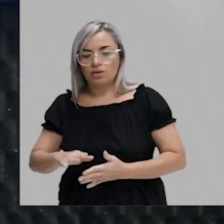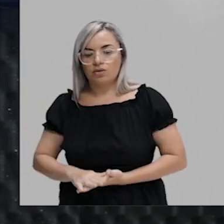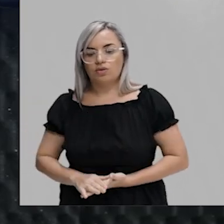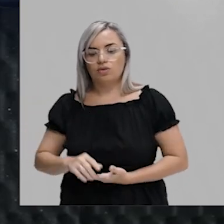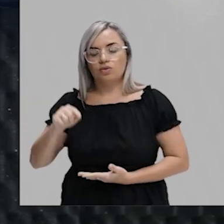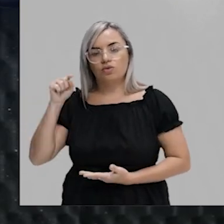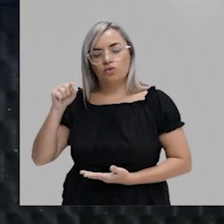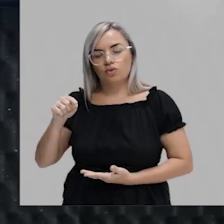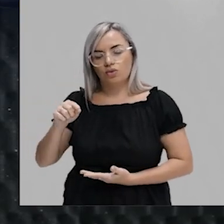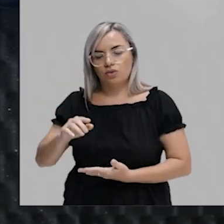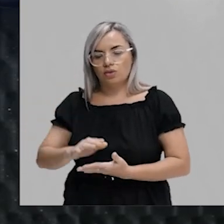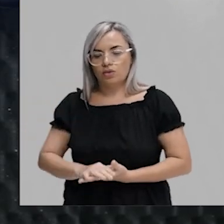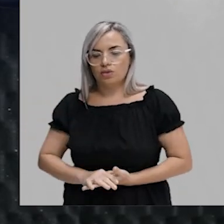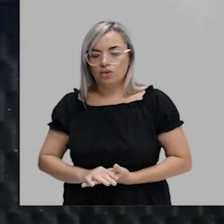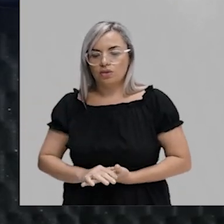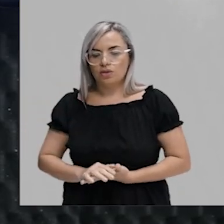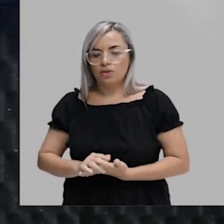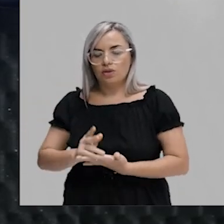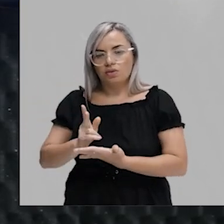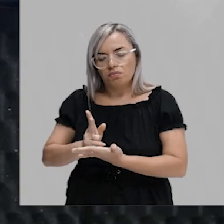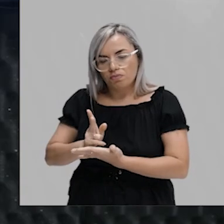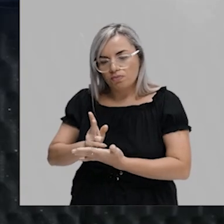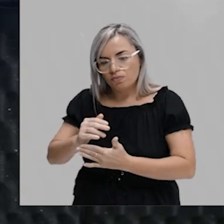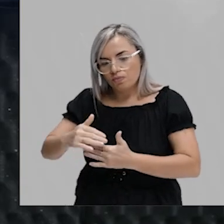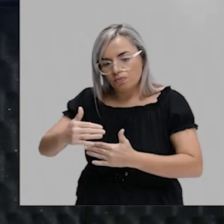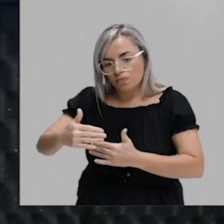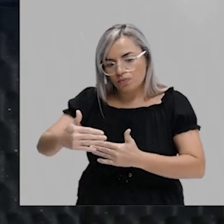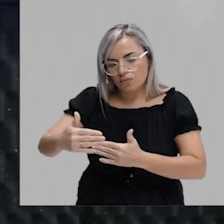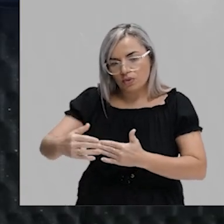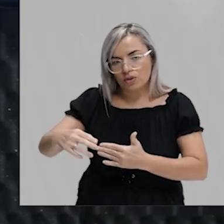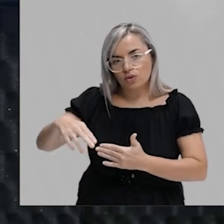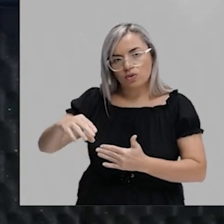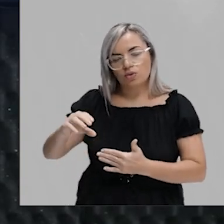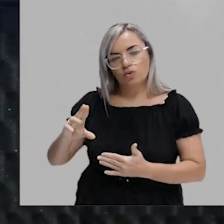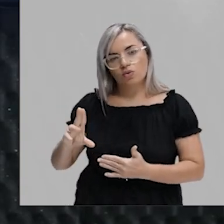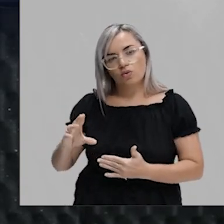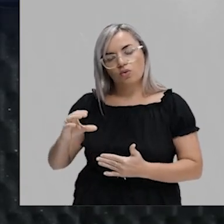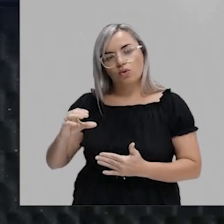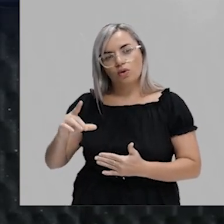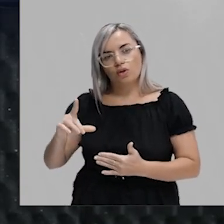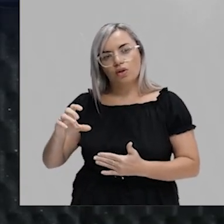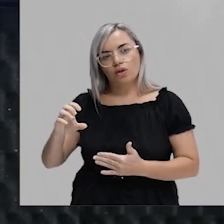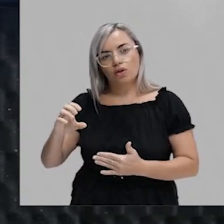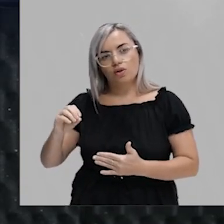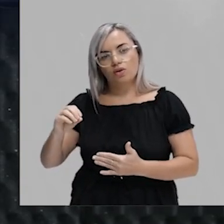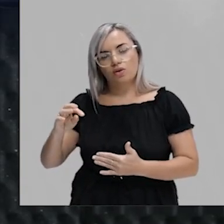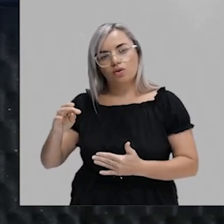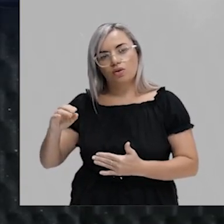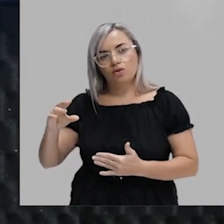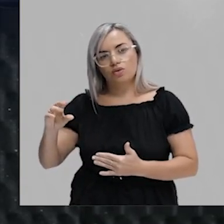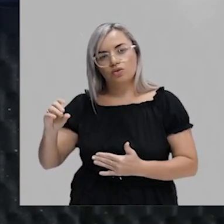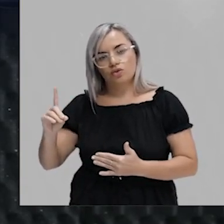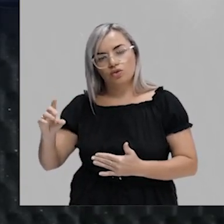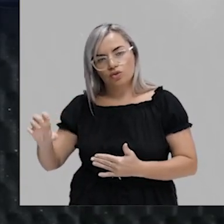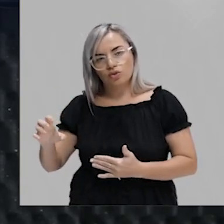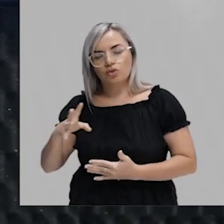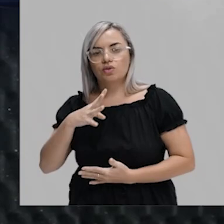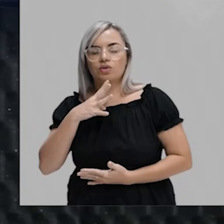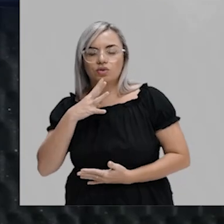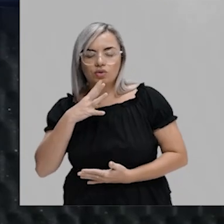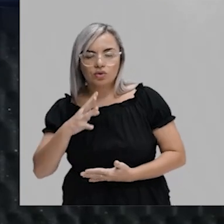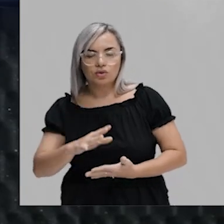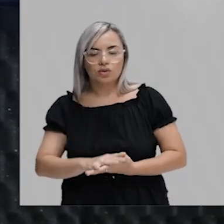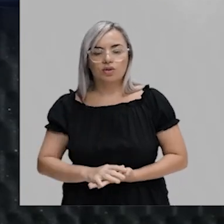contém sequências de nucleotídeos conhecidas, tá? Que é com base nela que a gente vai conseguir identificar